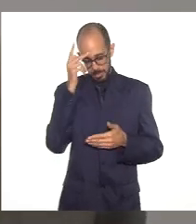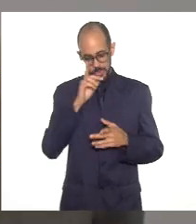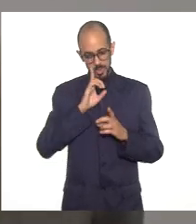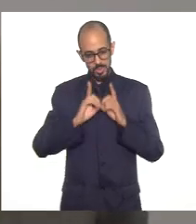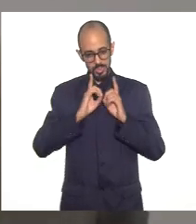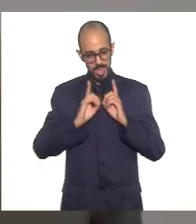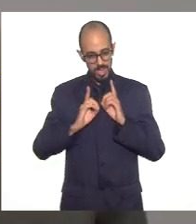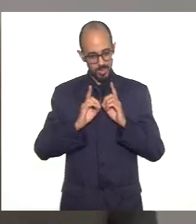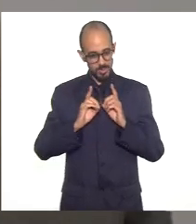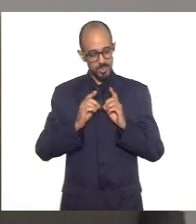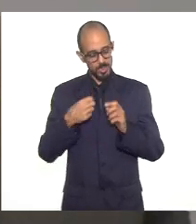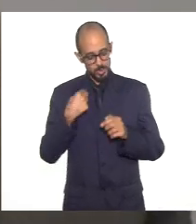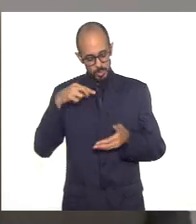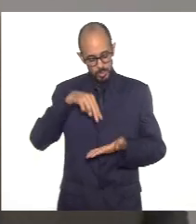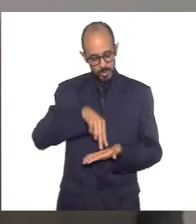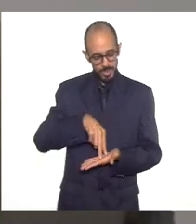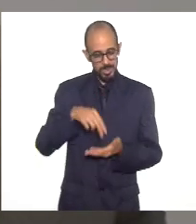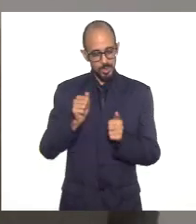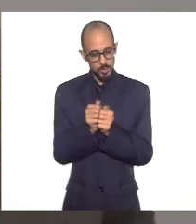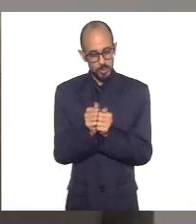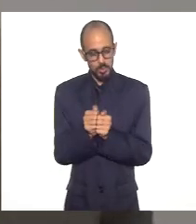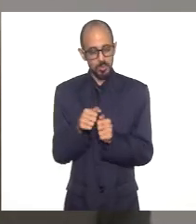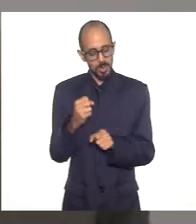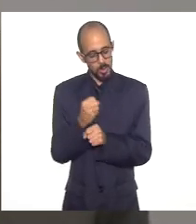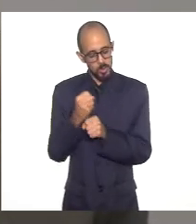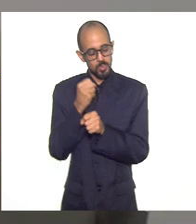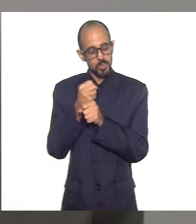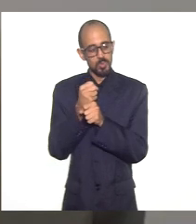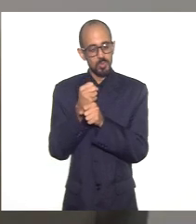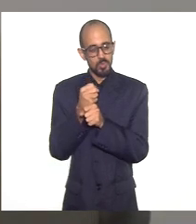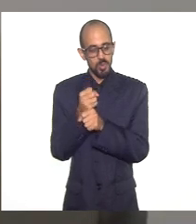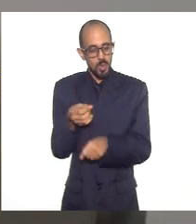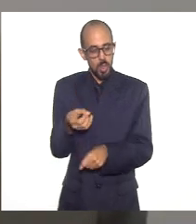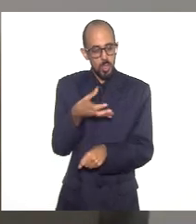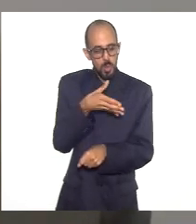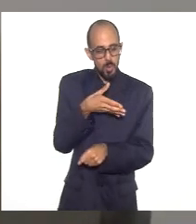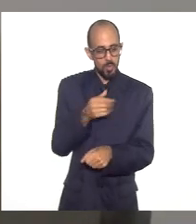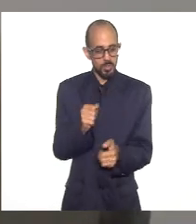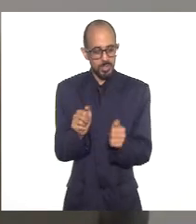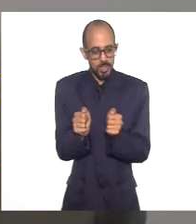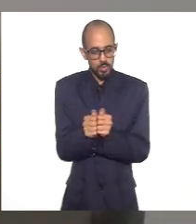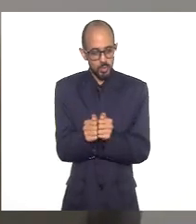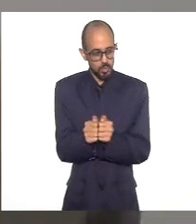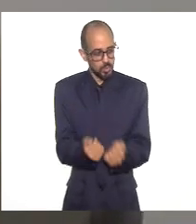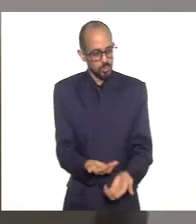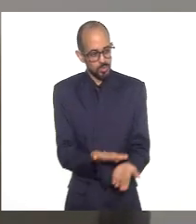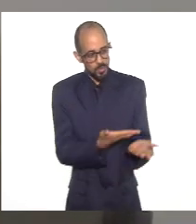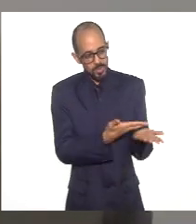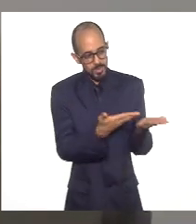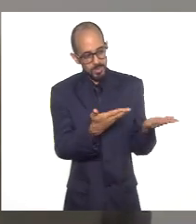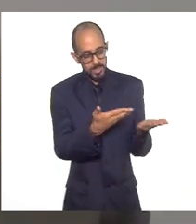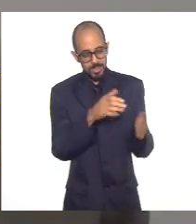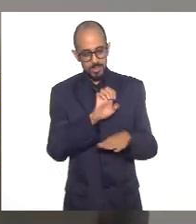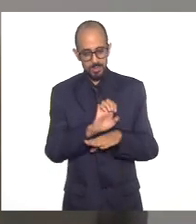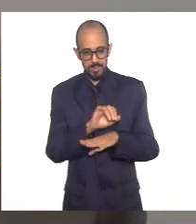estou aqui para construir um processo novo, estar ao lado de vocês no estado do Rio de